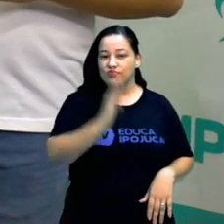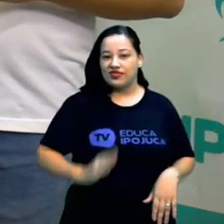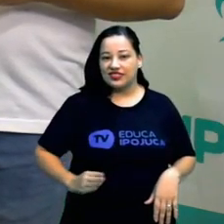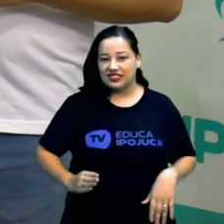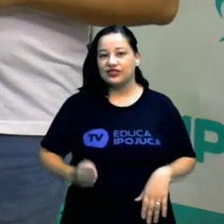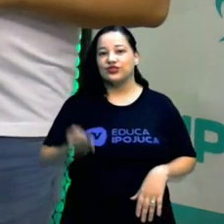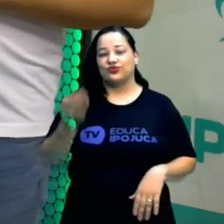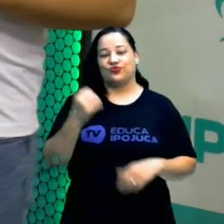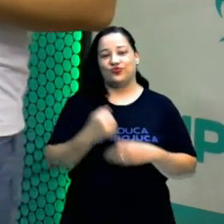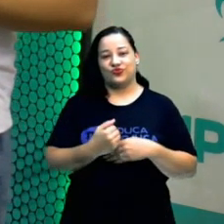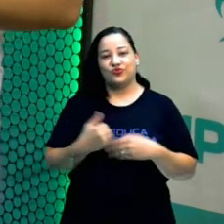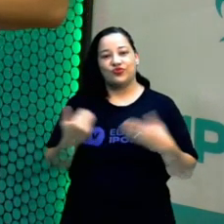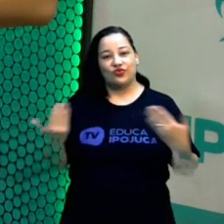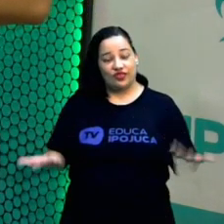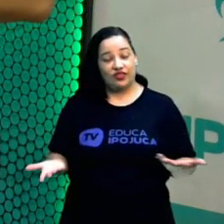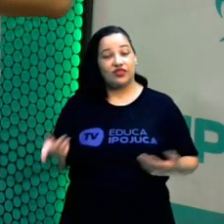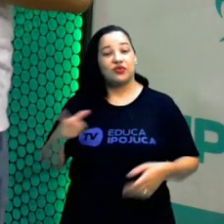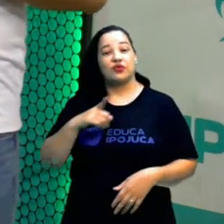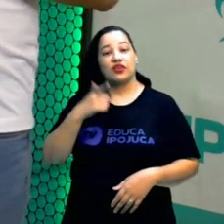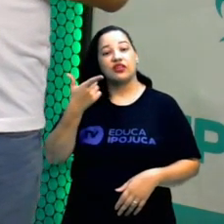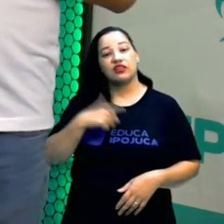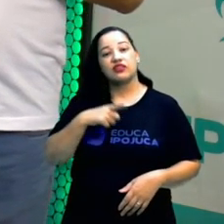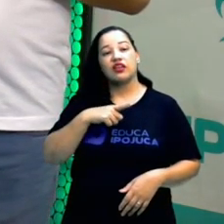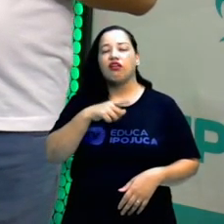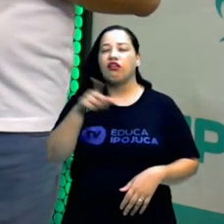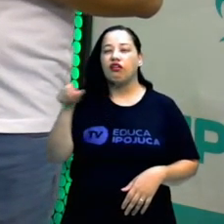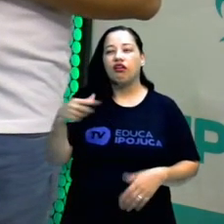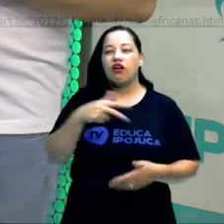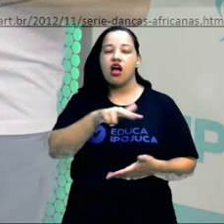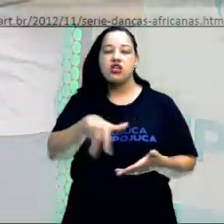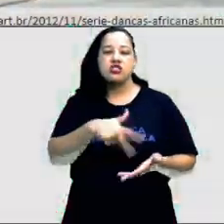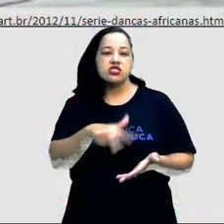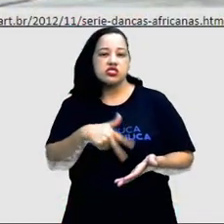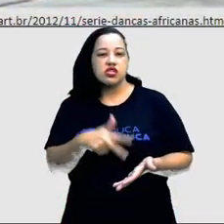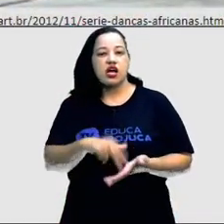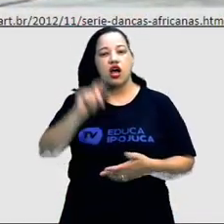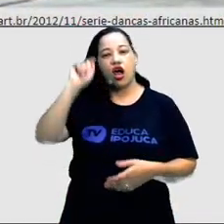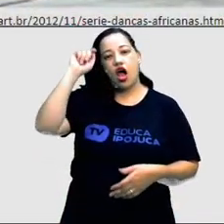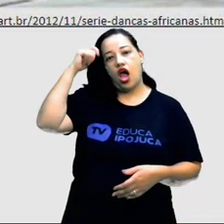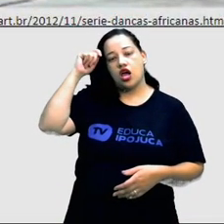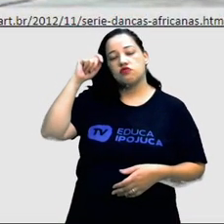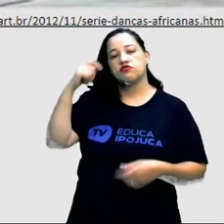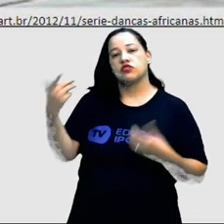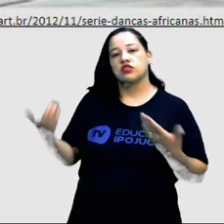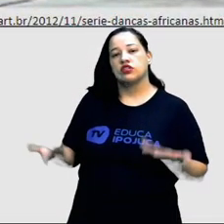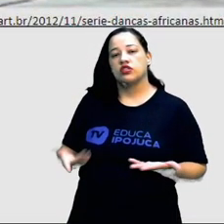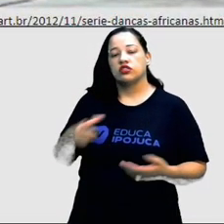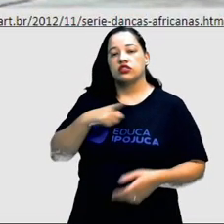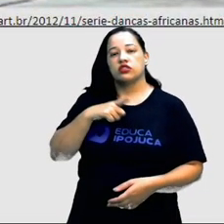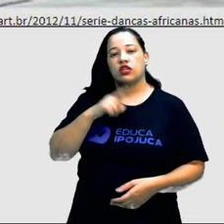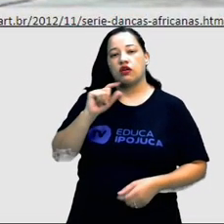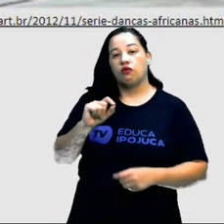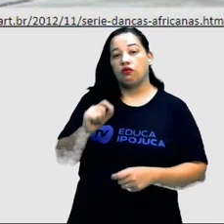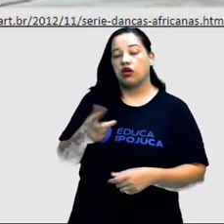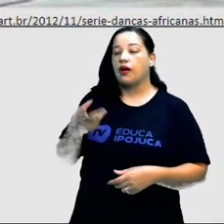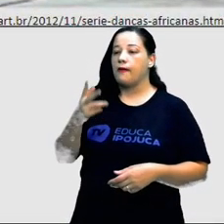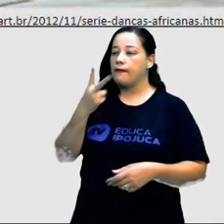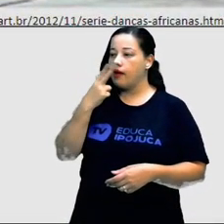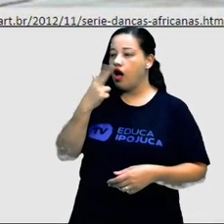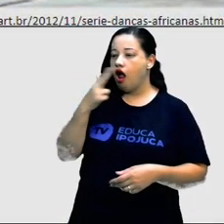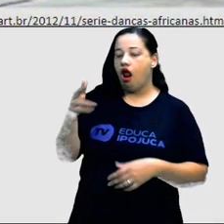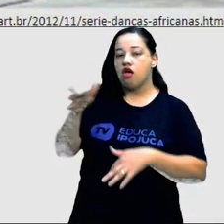Brasil. Grande parte das danças africanas são caracterizadas por terem um aspecto